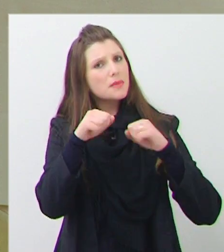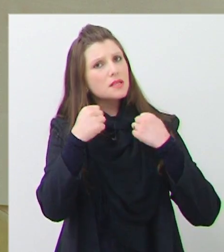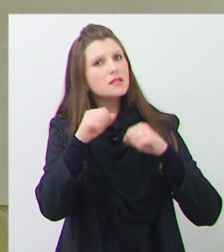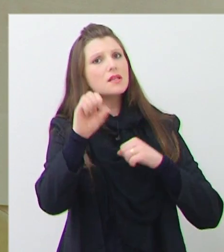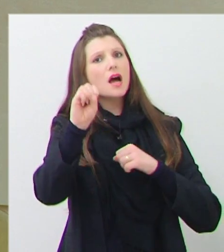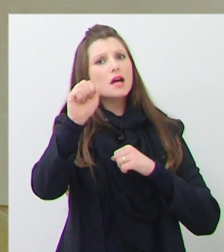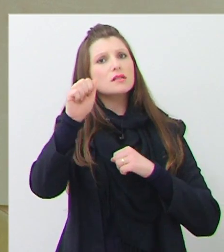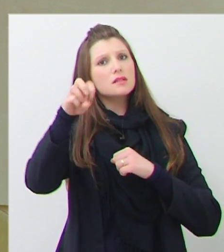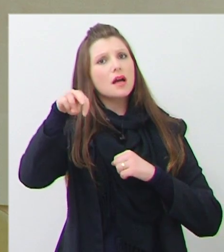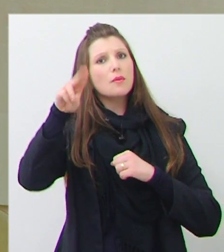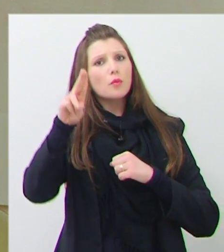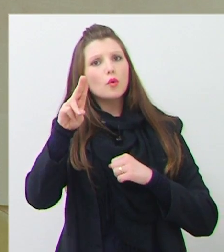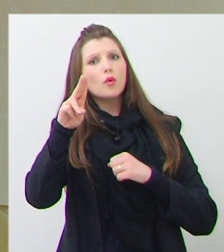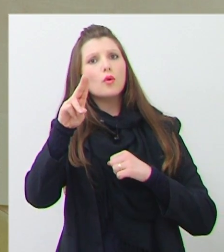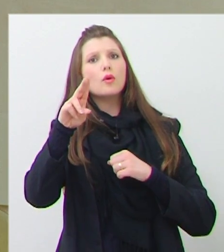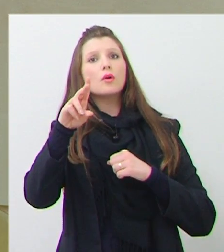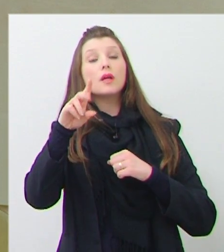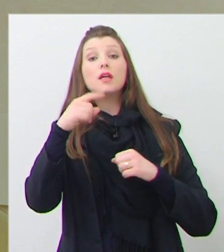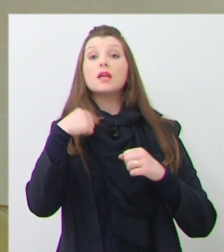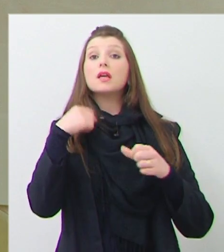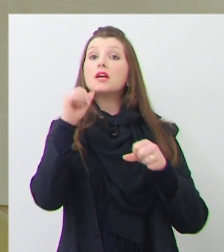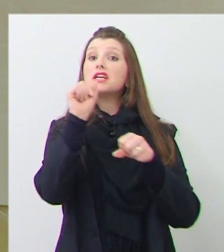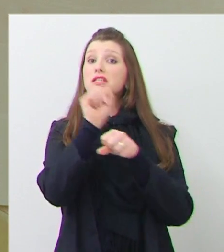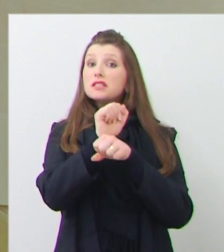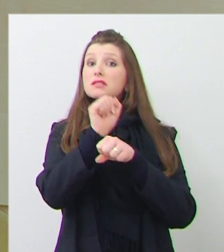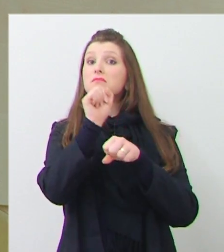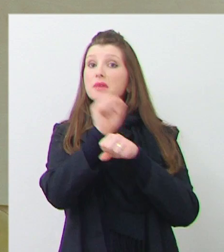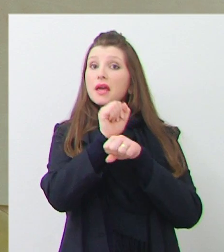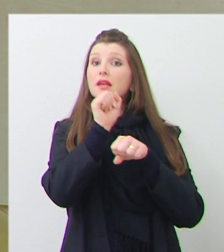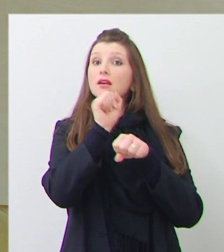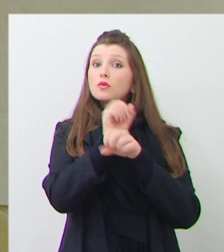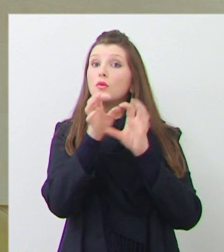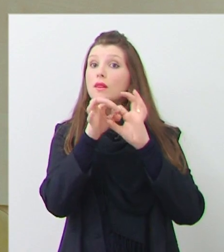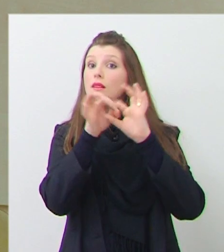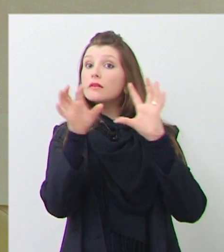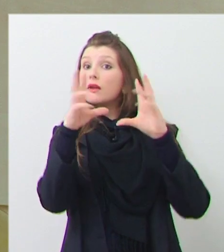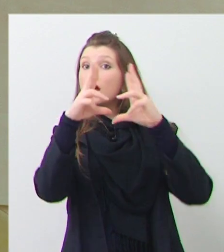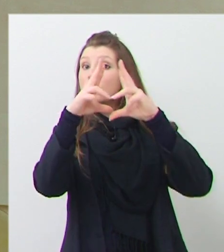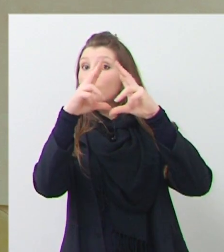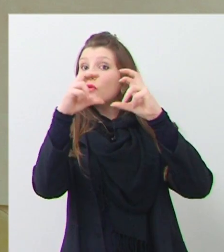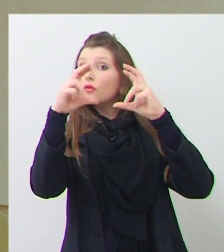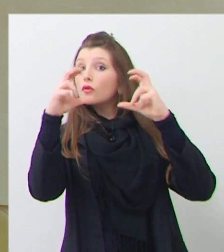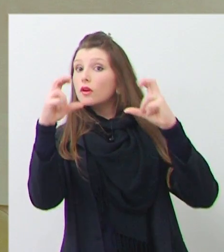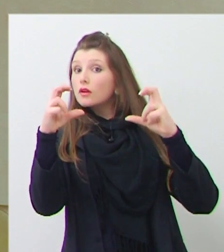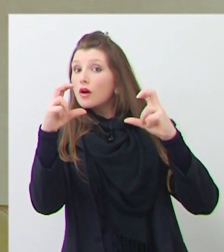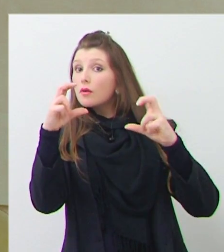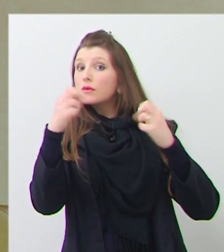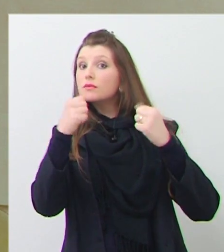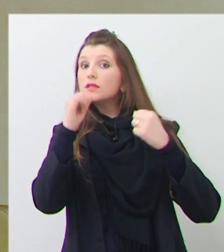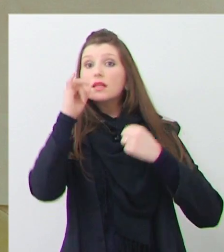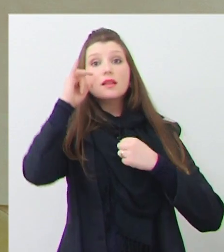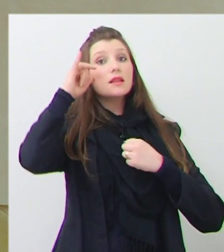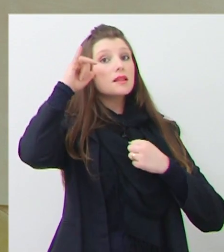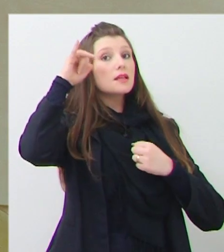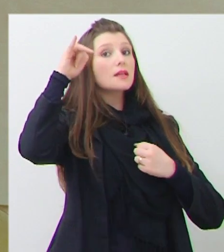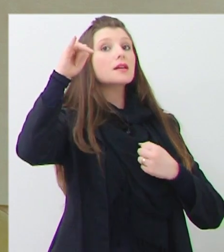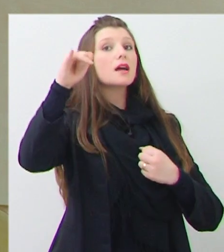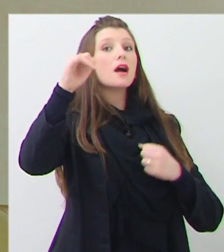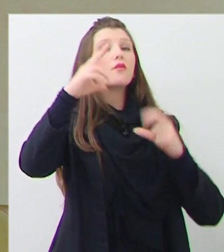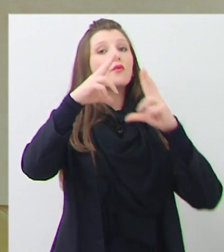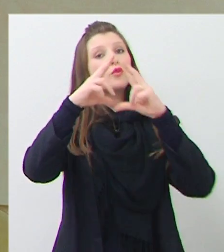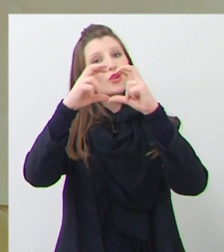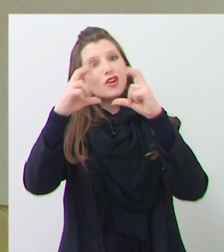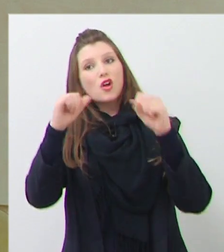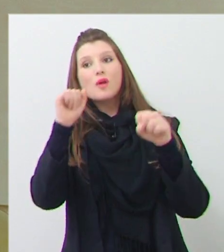e você estiver esperando uma liberação de Florianópolis. Tem que ligar para Florianópolis e esperar uma liberação do